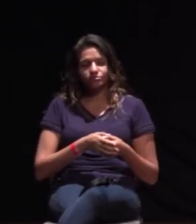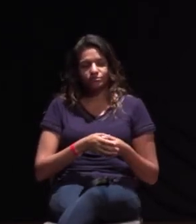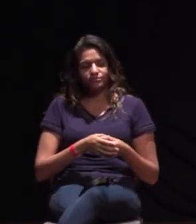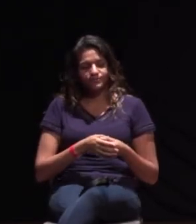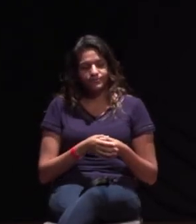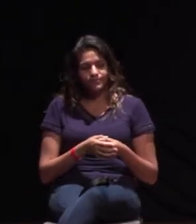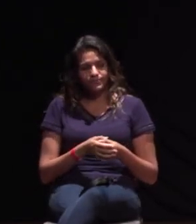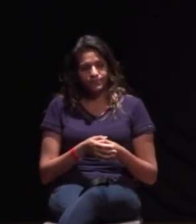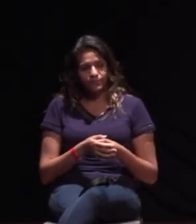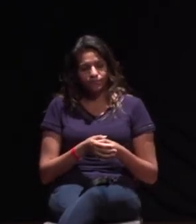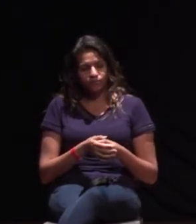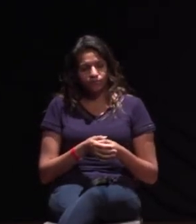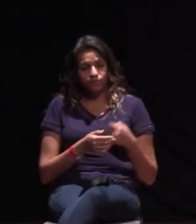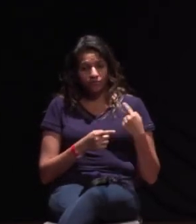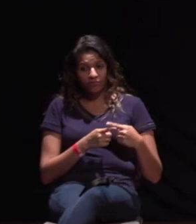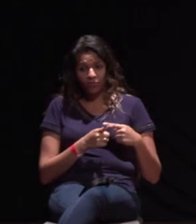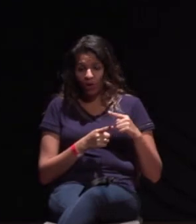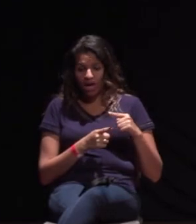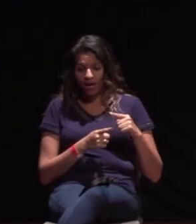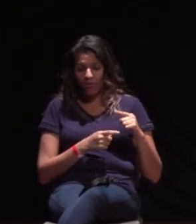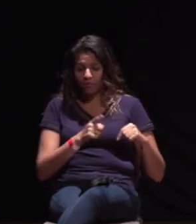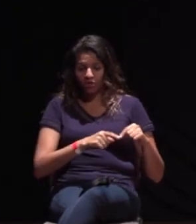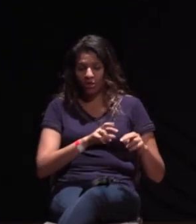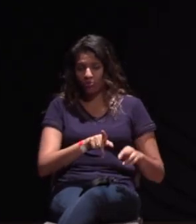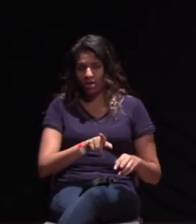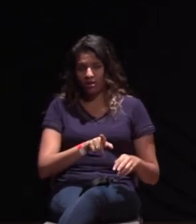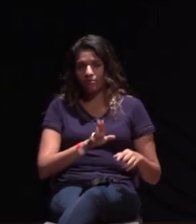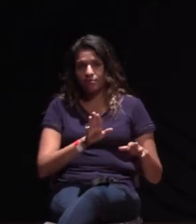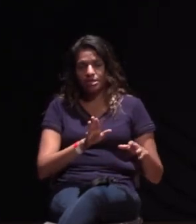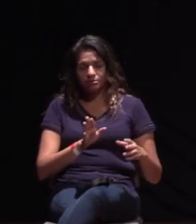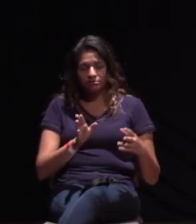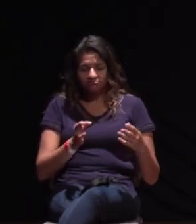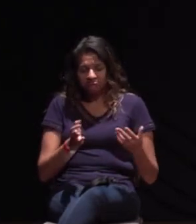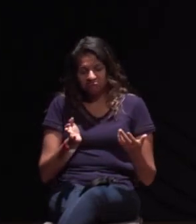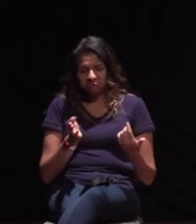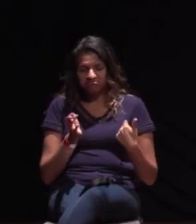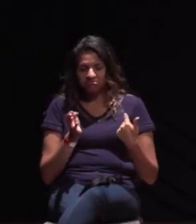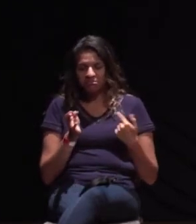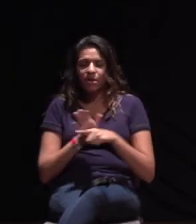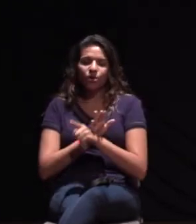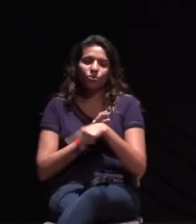enfim, um objeto, mas, enfim, gostaria de colocar essa